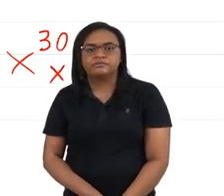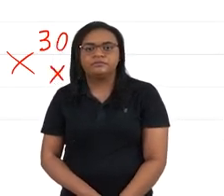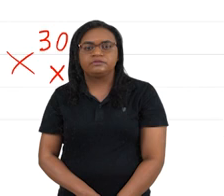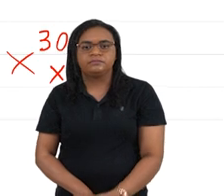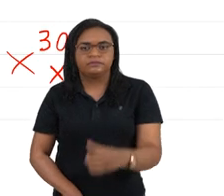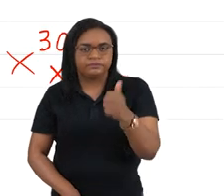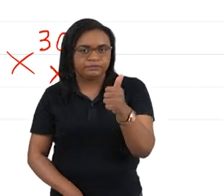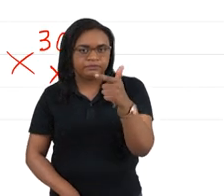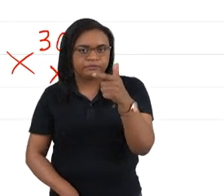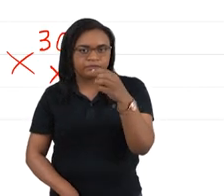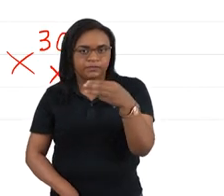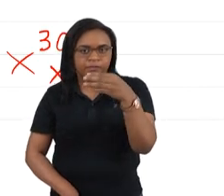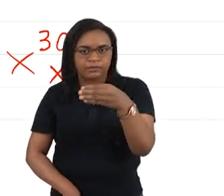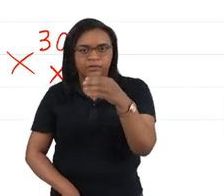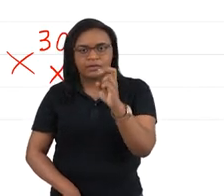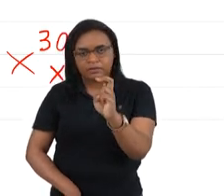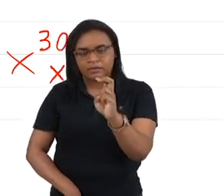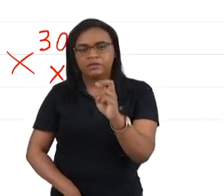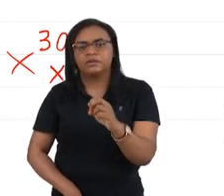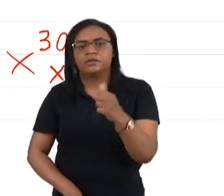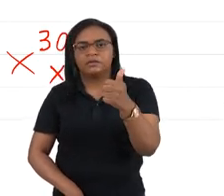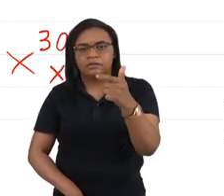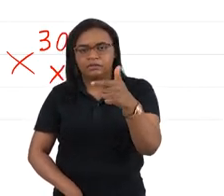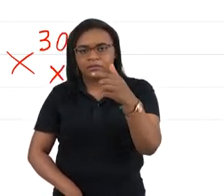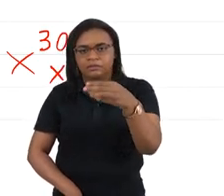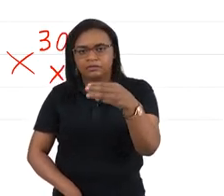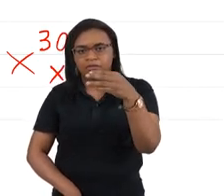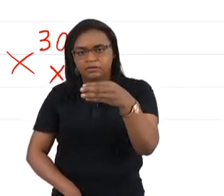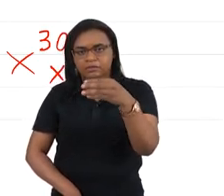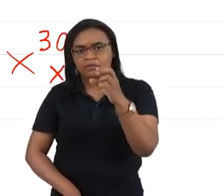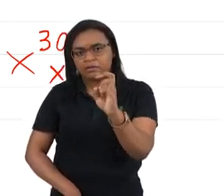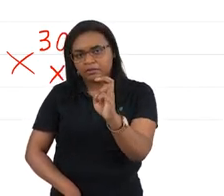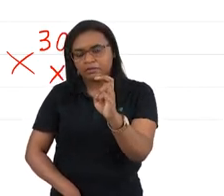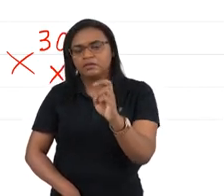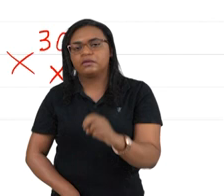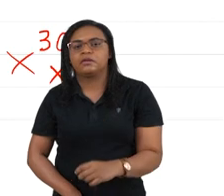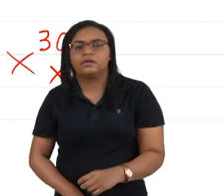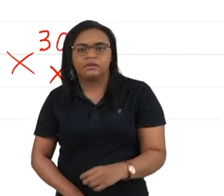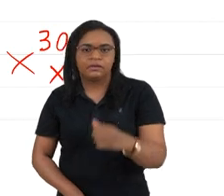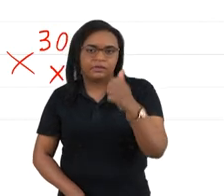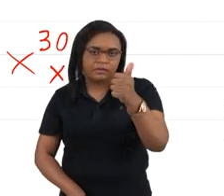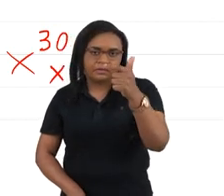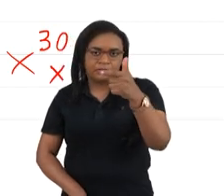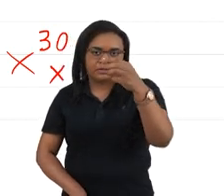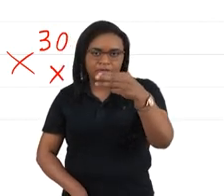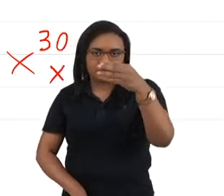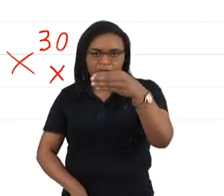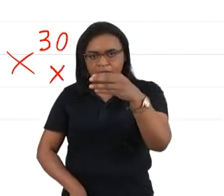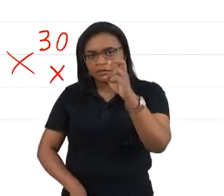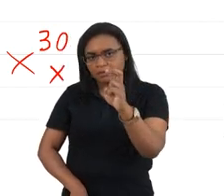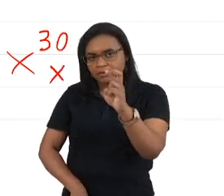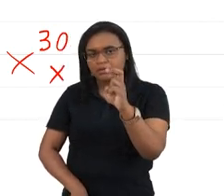1, 2, 3, 4, 5. 1, 2, 3, 4, 5. Então, 1, 2, 3, 4,